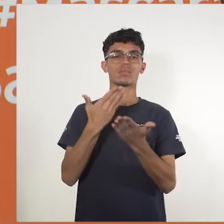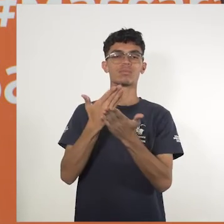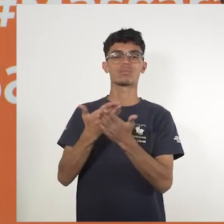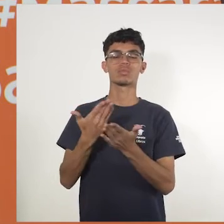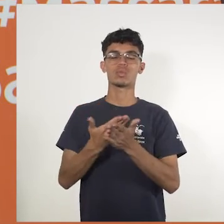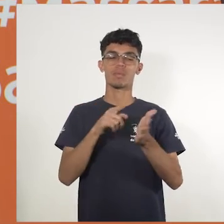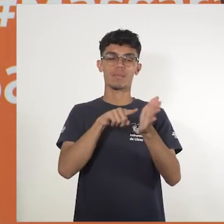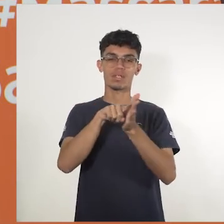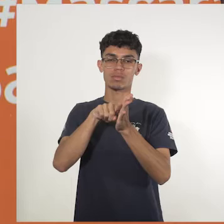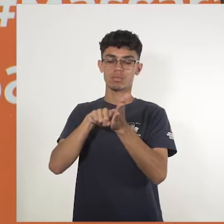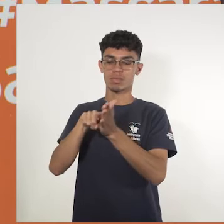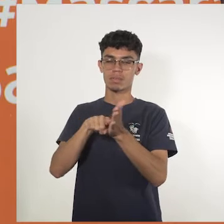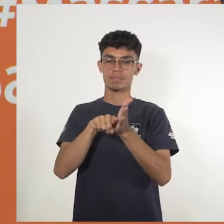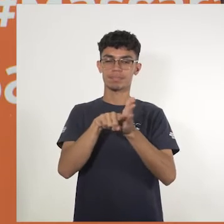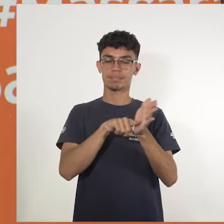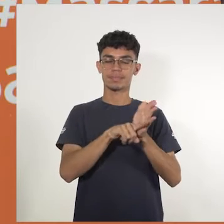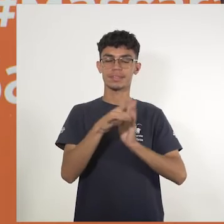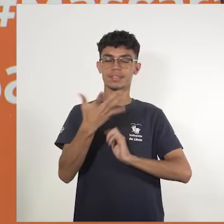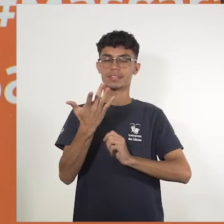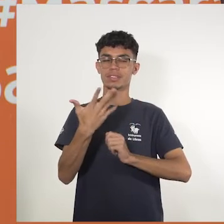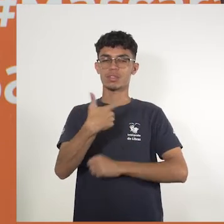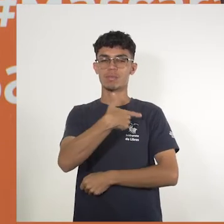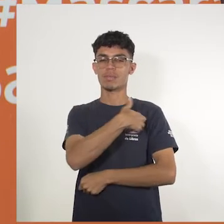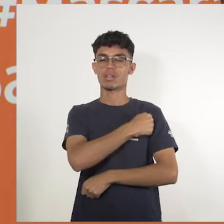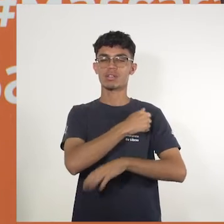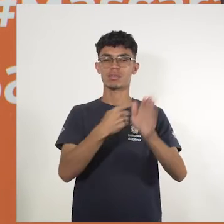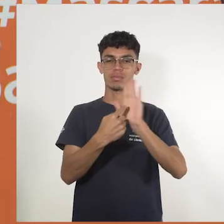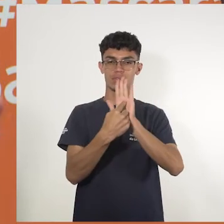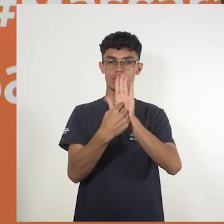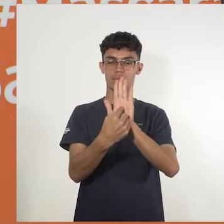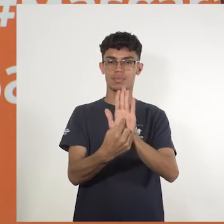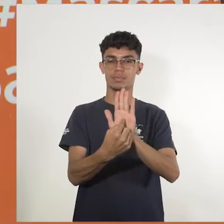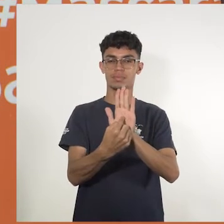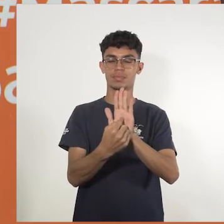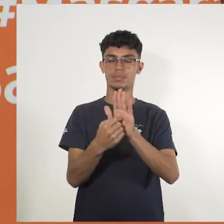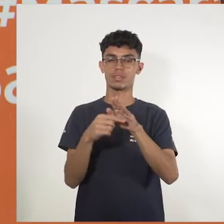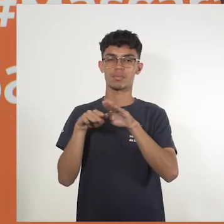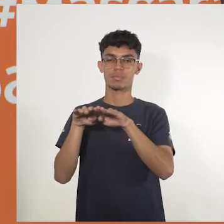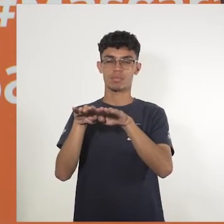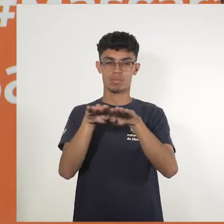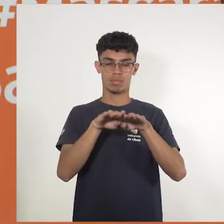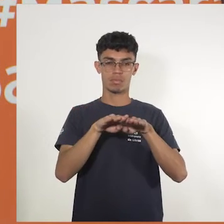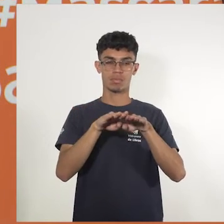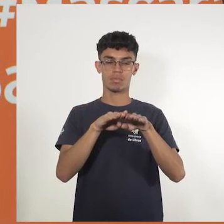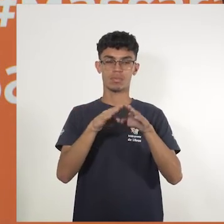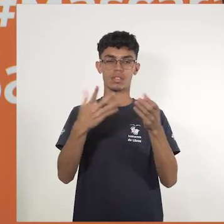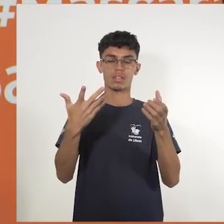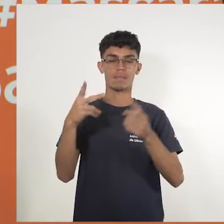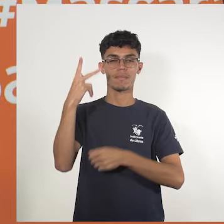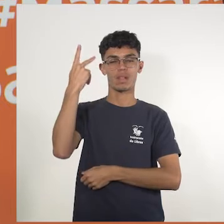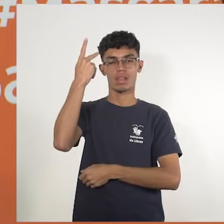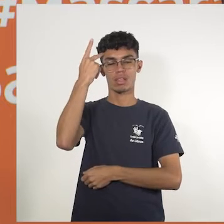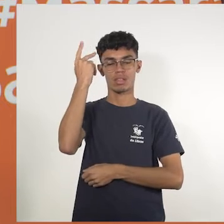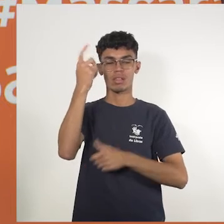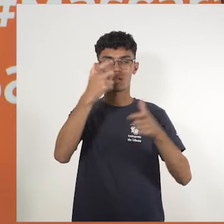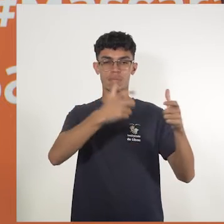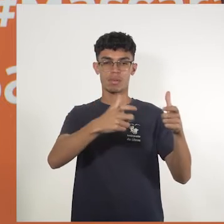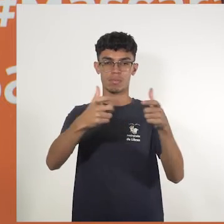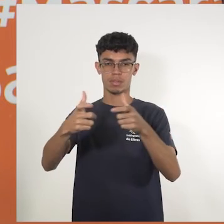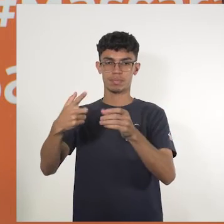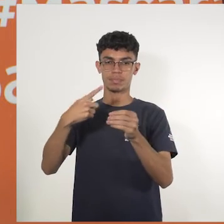inquérito sorológico mostra que a vacinação ela foi uniforme em toda a cidade, tanto na questão